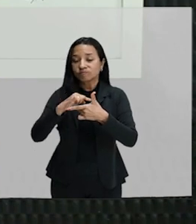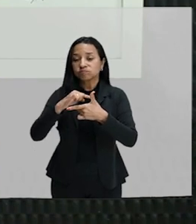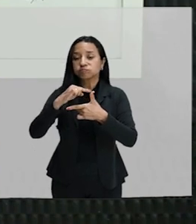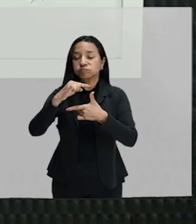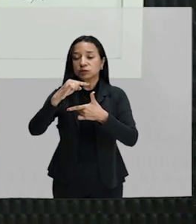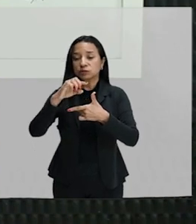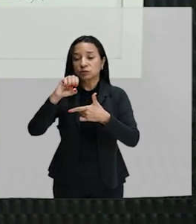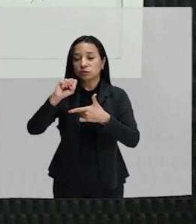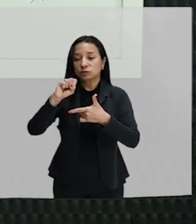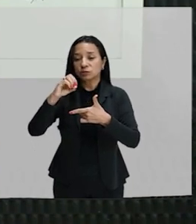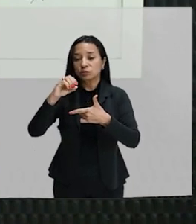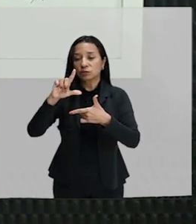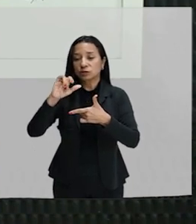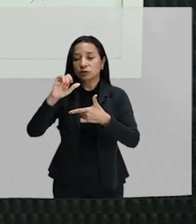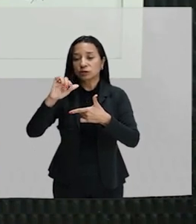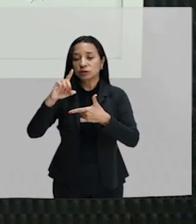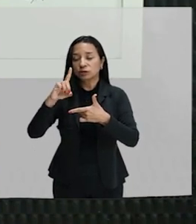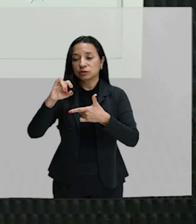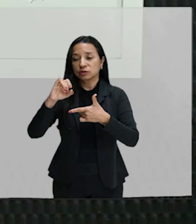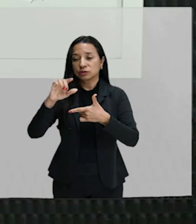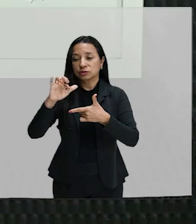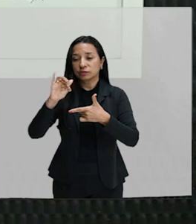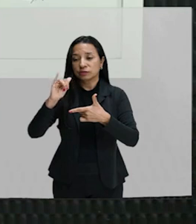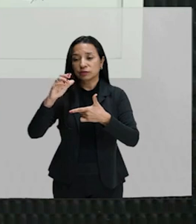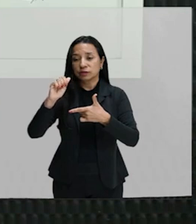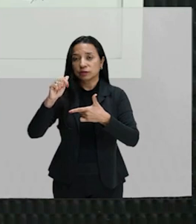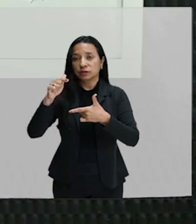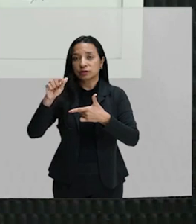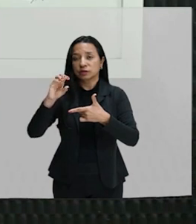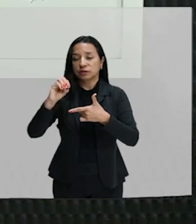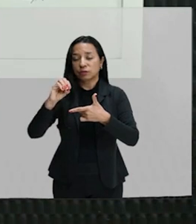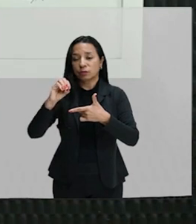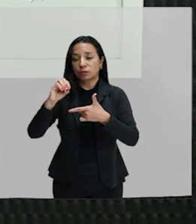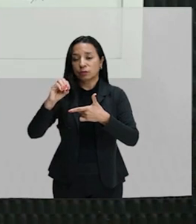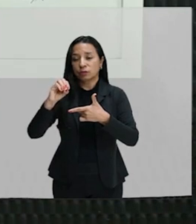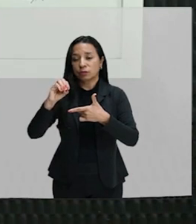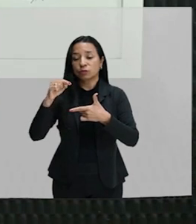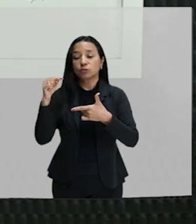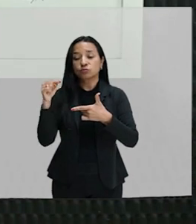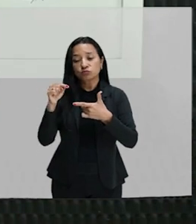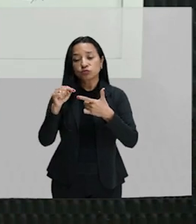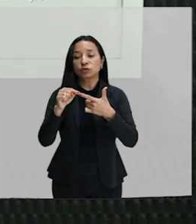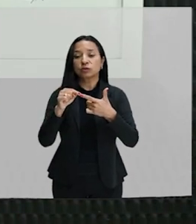solidificação Ok e essa temperatura corresponde corresponde a o